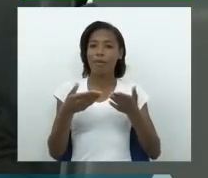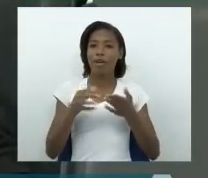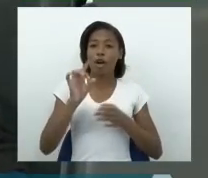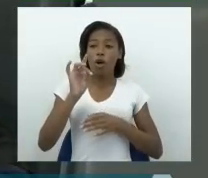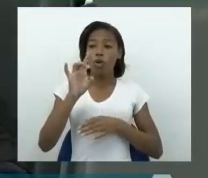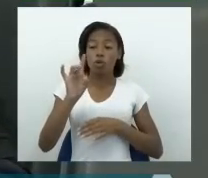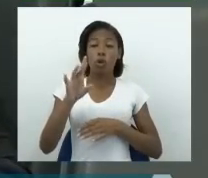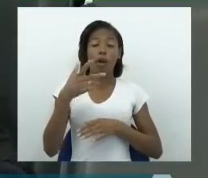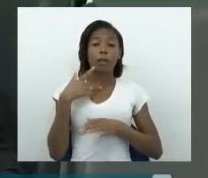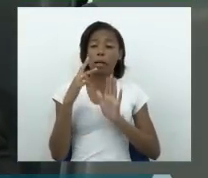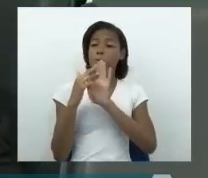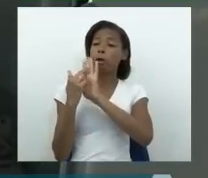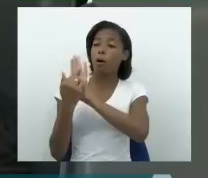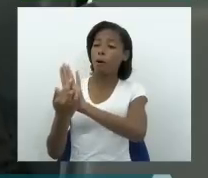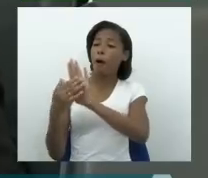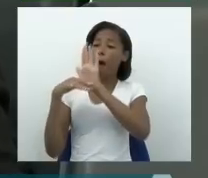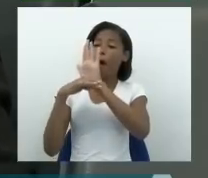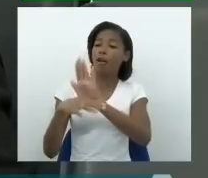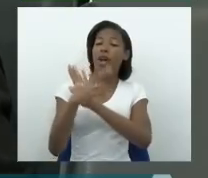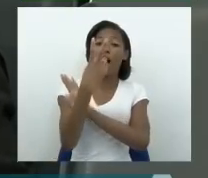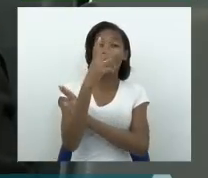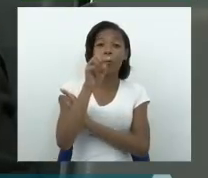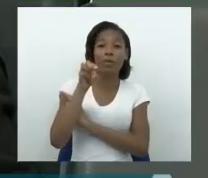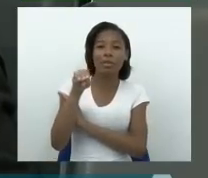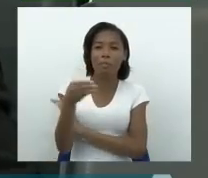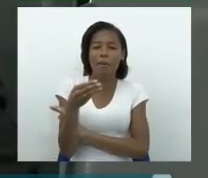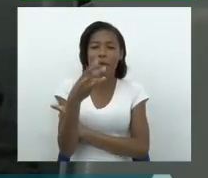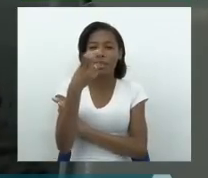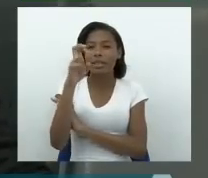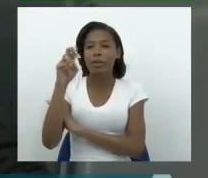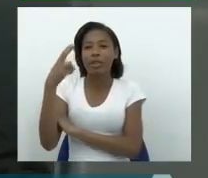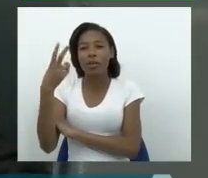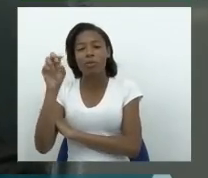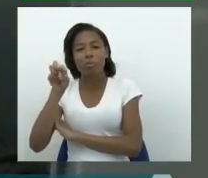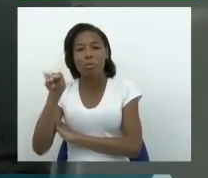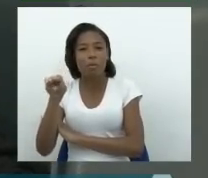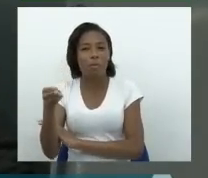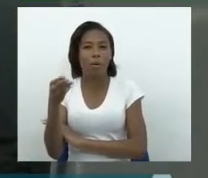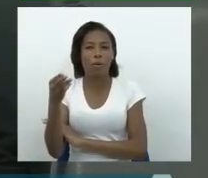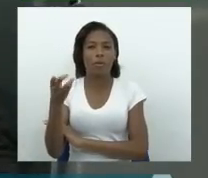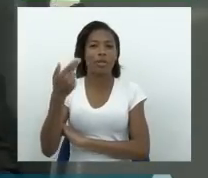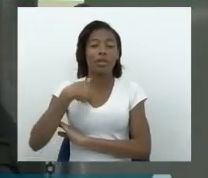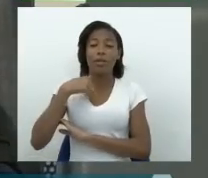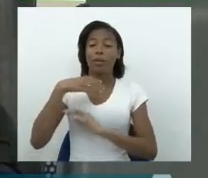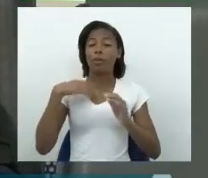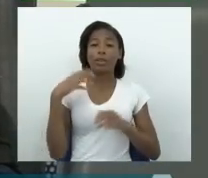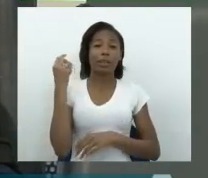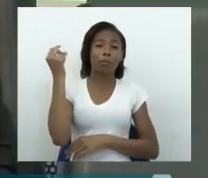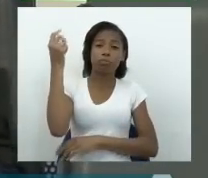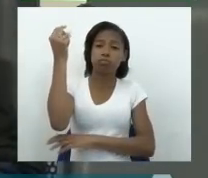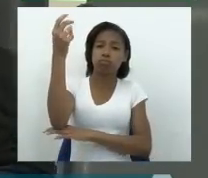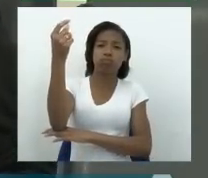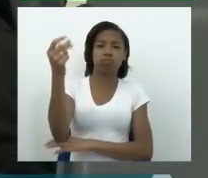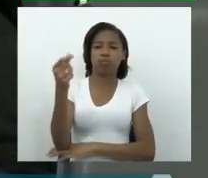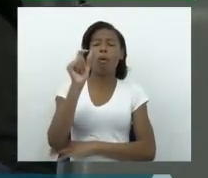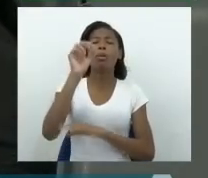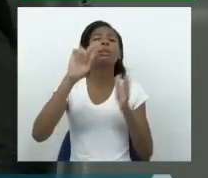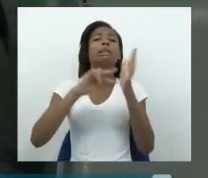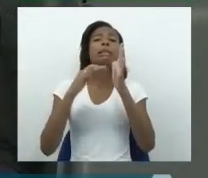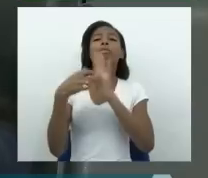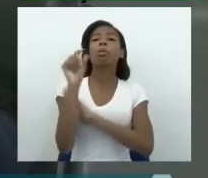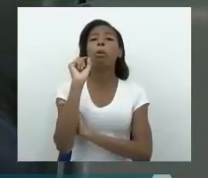está correspondendo a 2 bilhões e 250 milhões e nós estamos em setembro. Isso significa